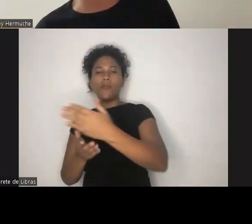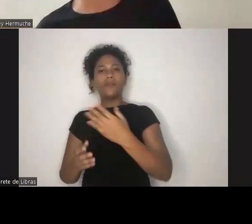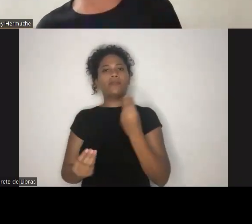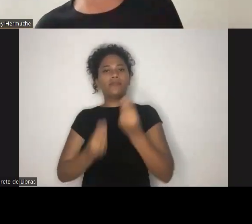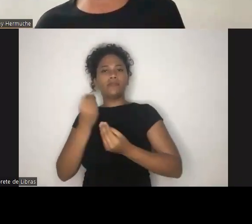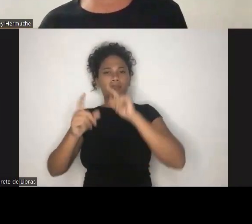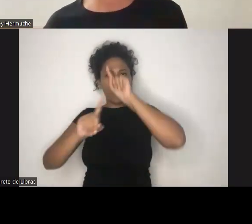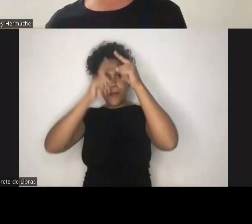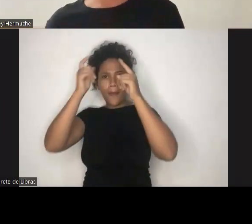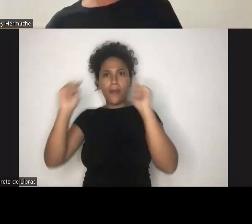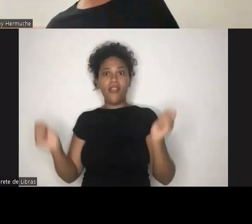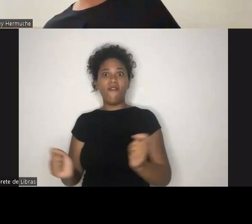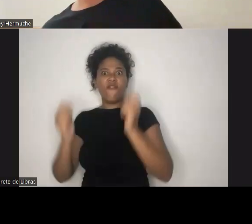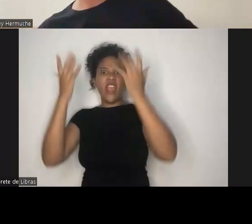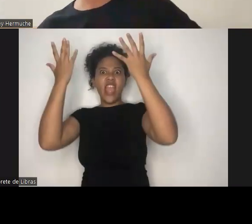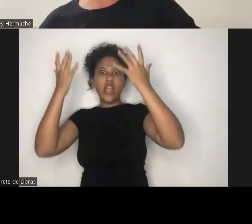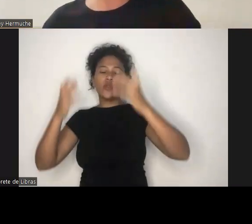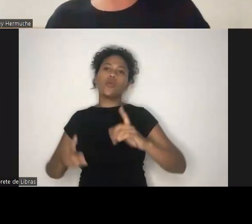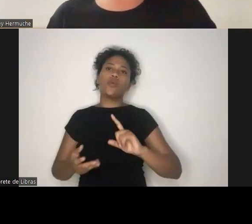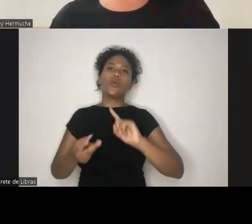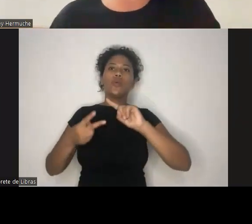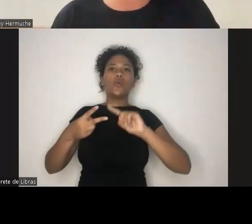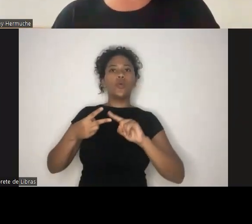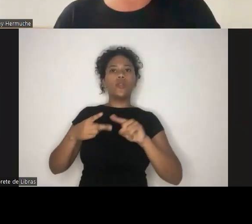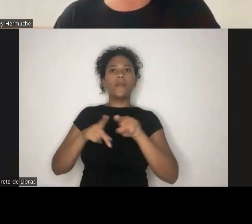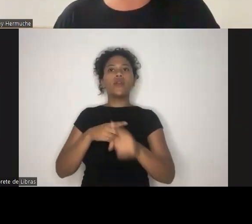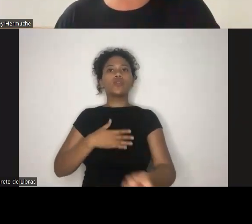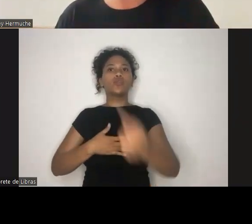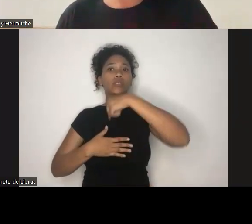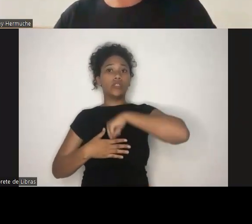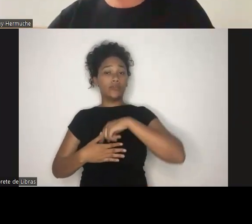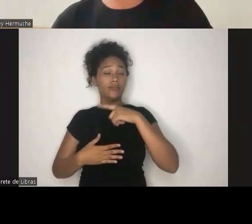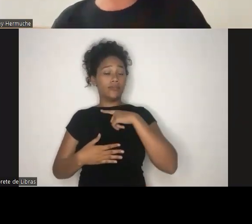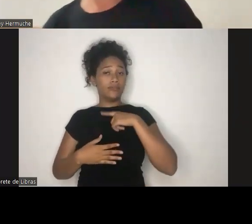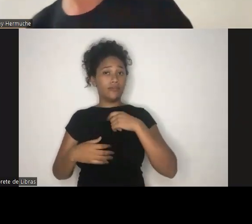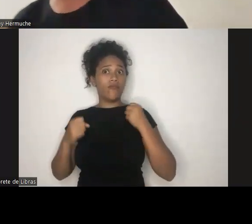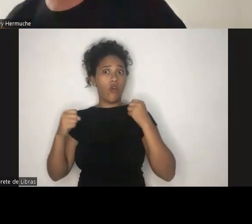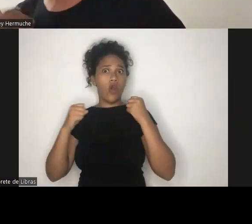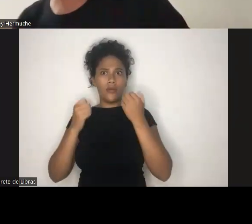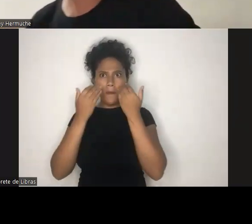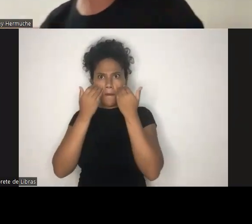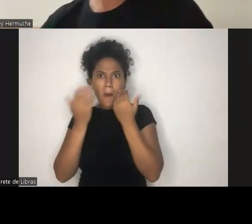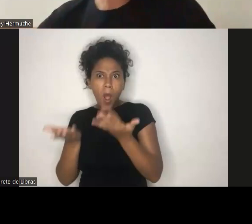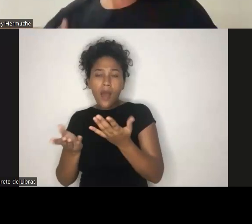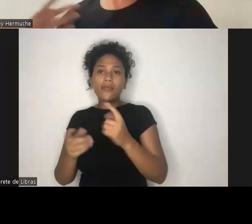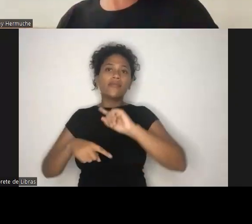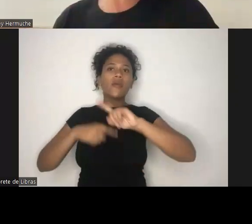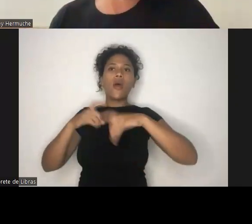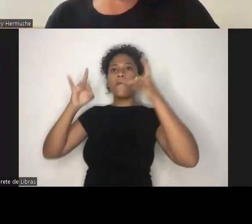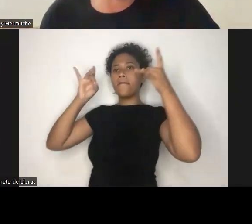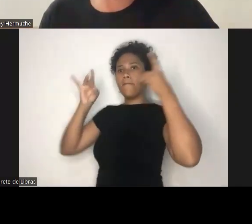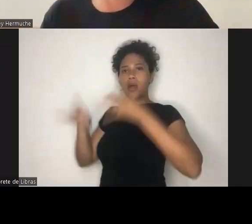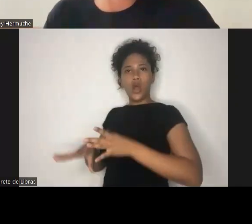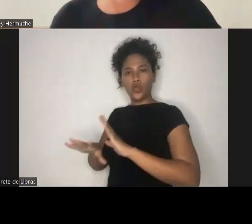em eventos de grande porte em criação muito subjetiva que impacta cliente depois eu abandonei depois